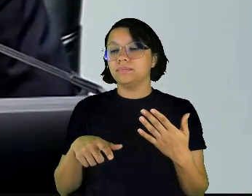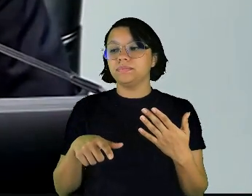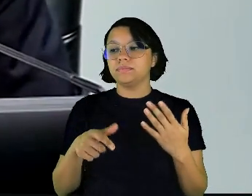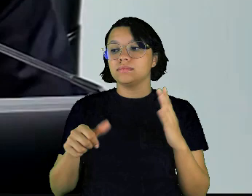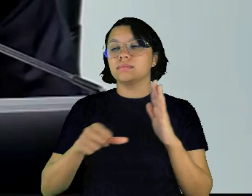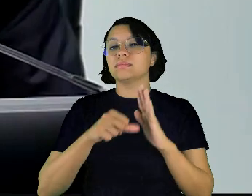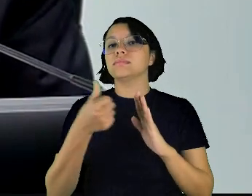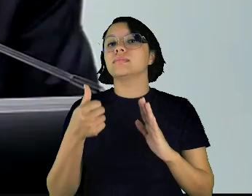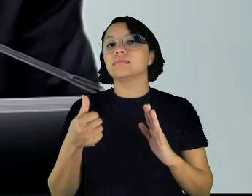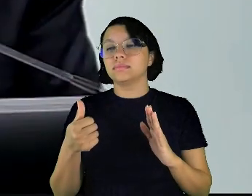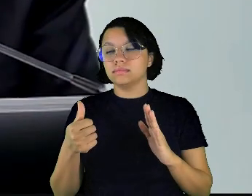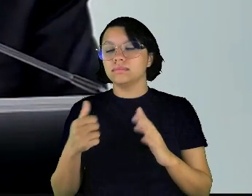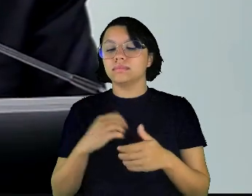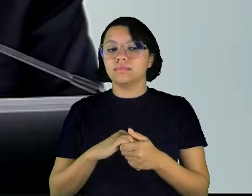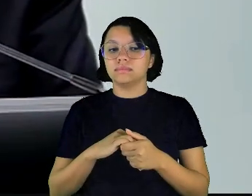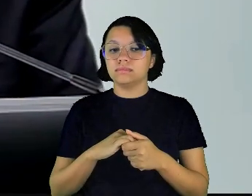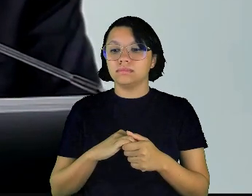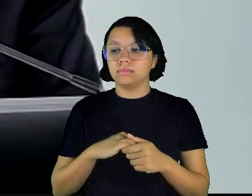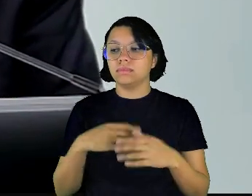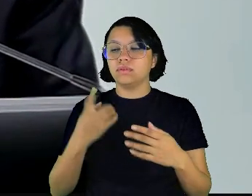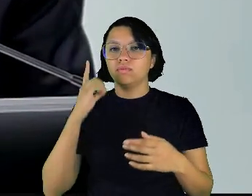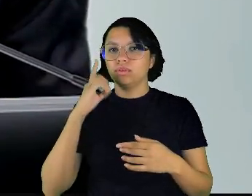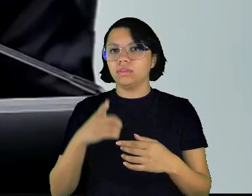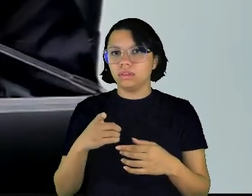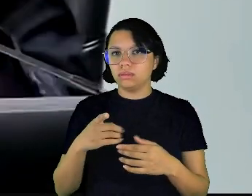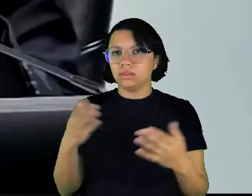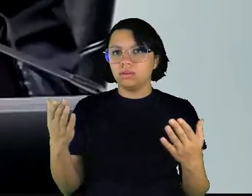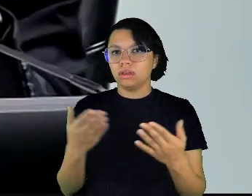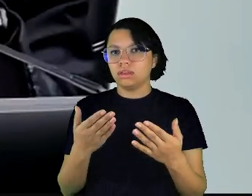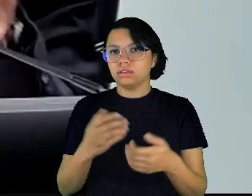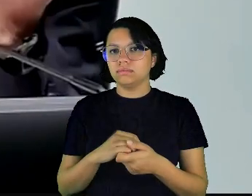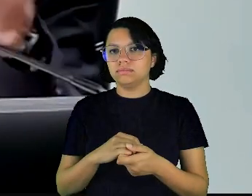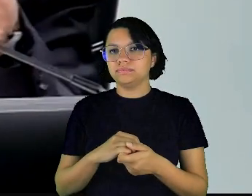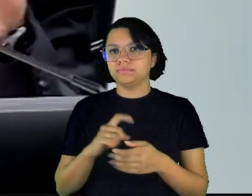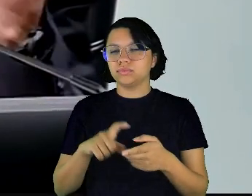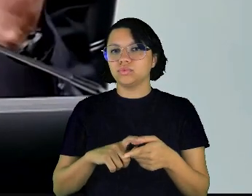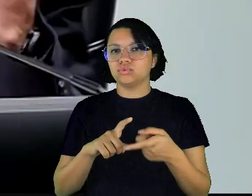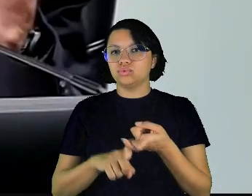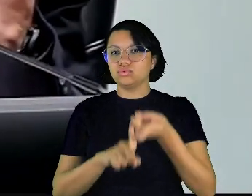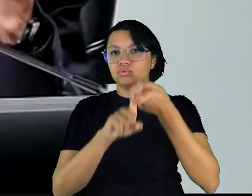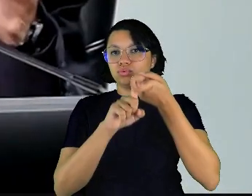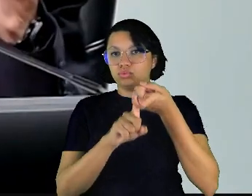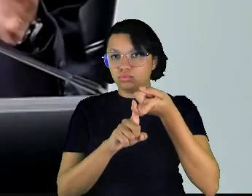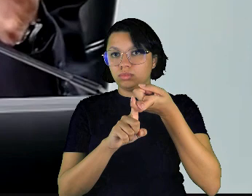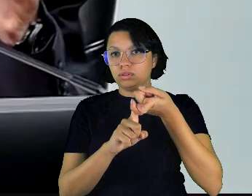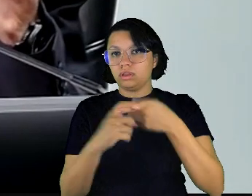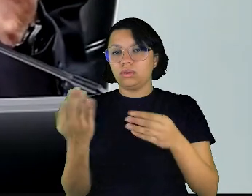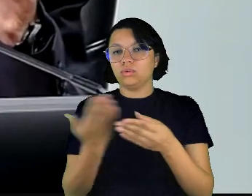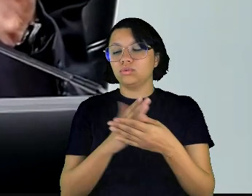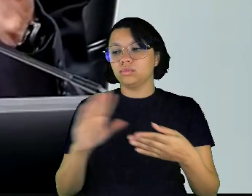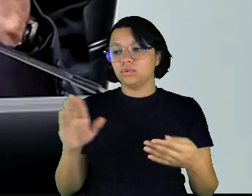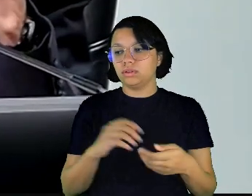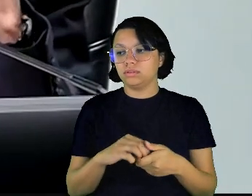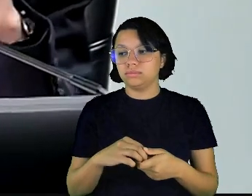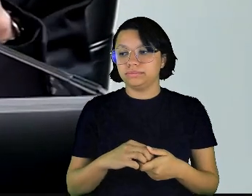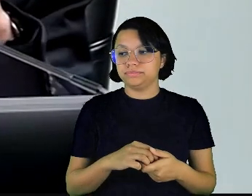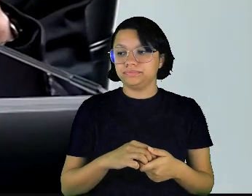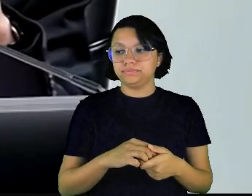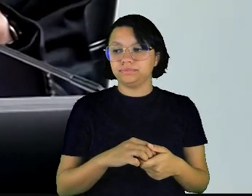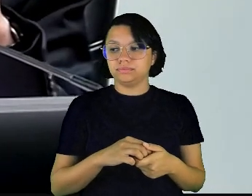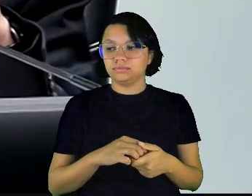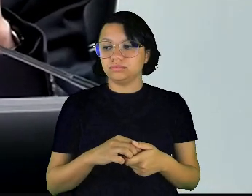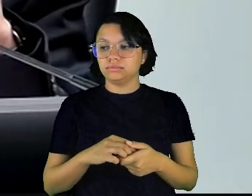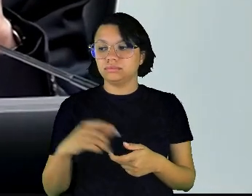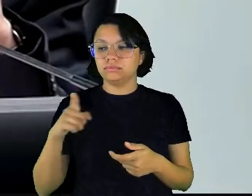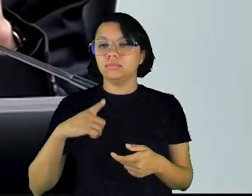colocação. E foi determinado, né, essa suspensão, a suspensão desses processos. Lá